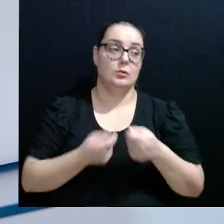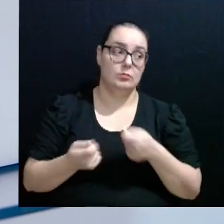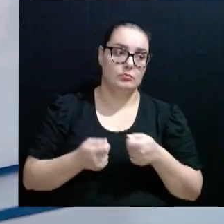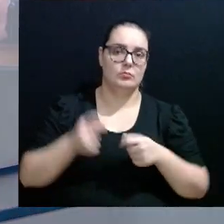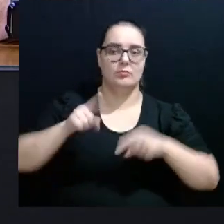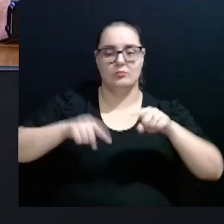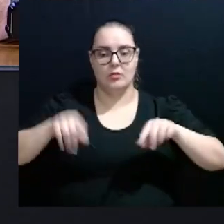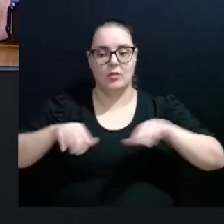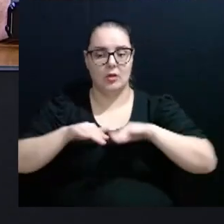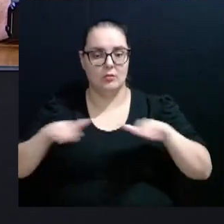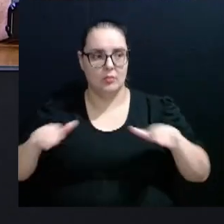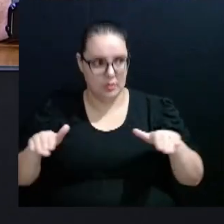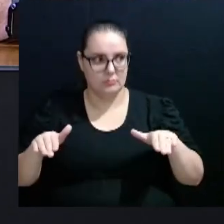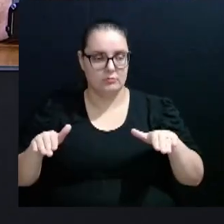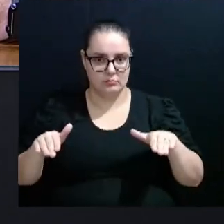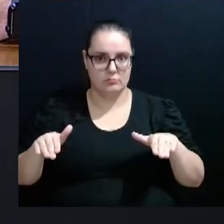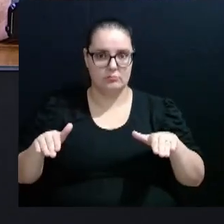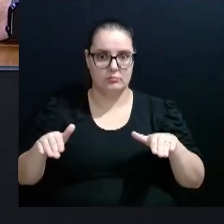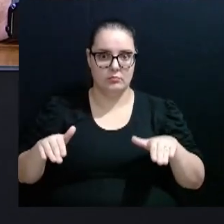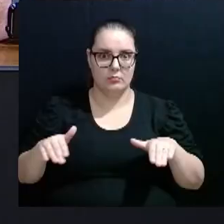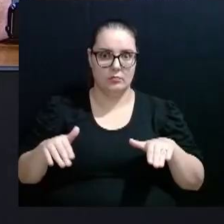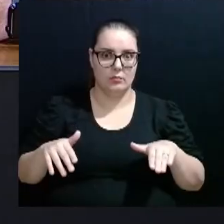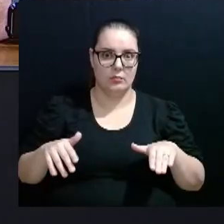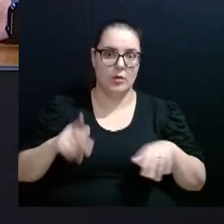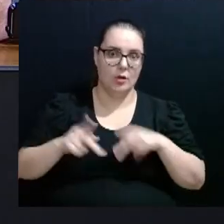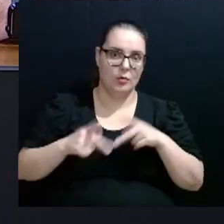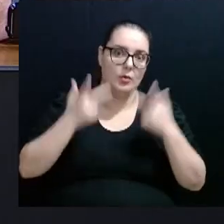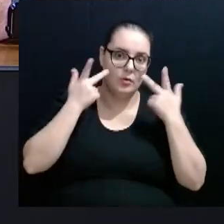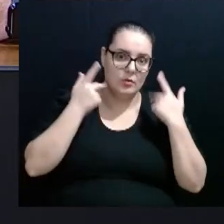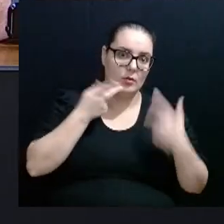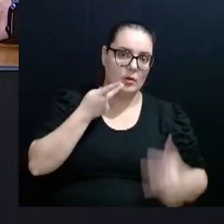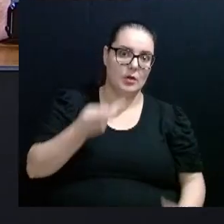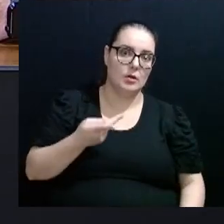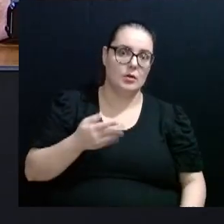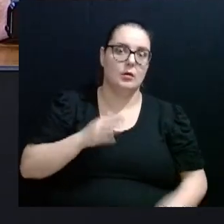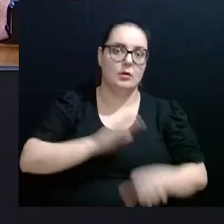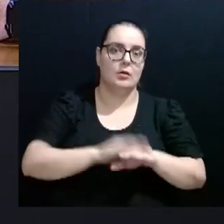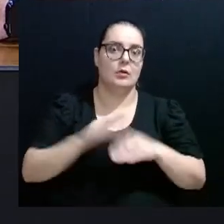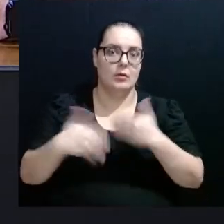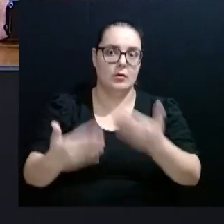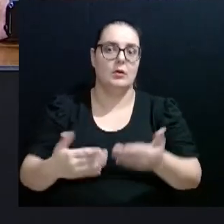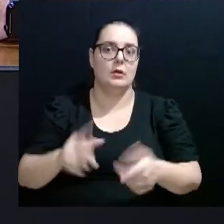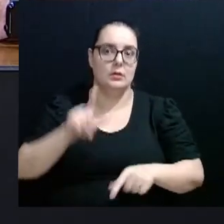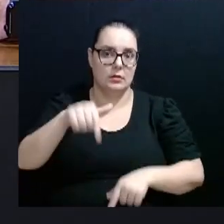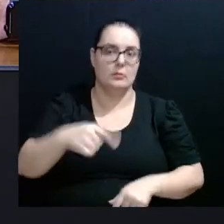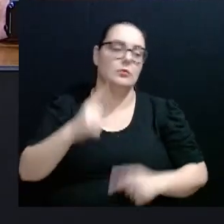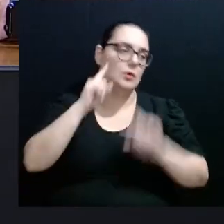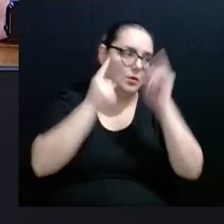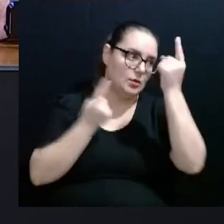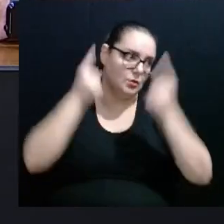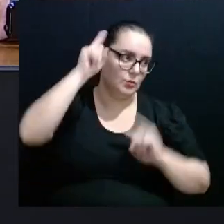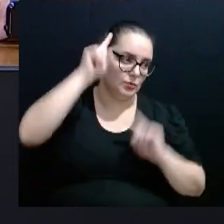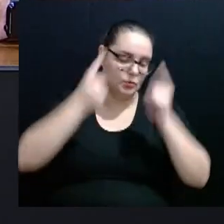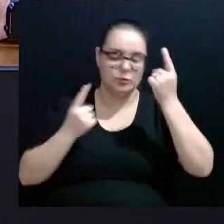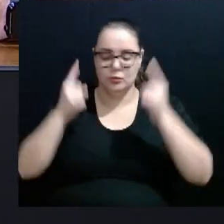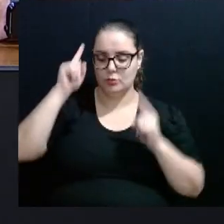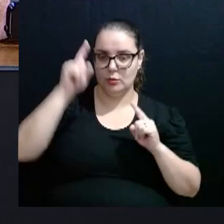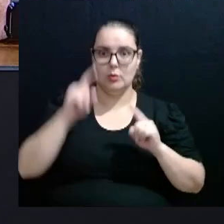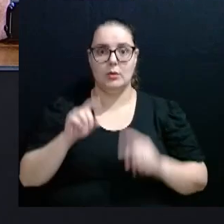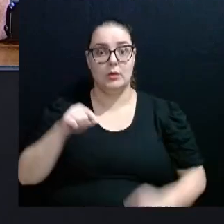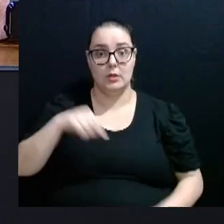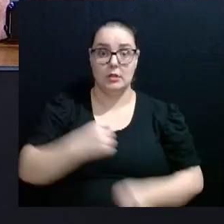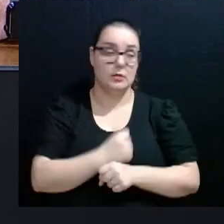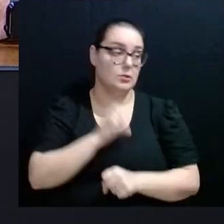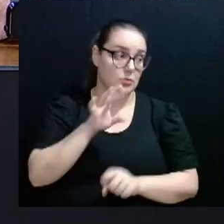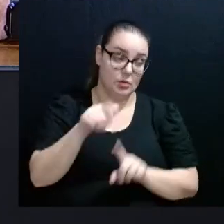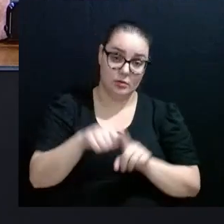seja, é popular falar, mas o Brasil só começa a funcionar depois do Carnaval. E o Carnaval esse ano é só em fevereiro. Então, a